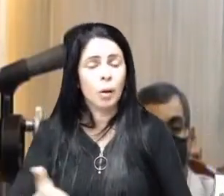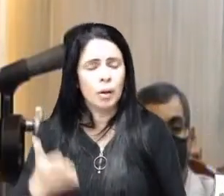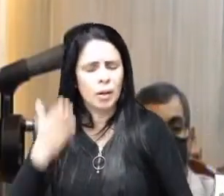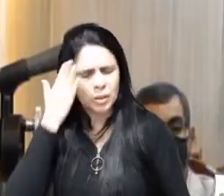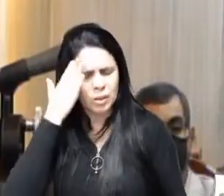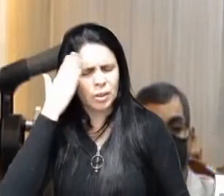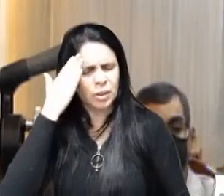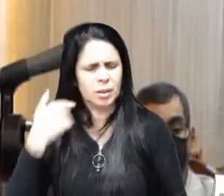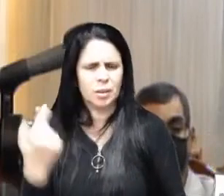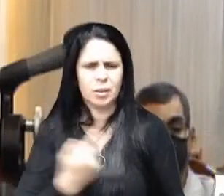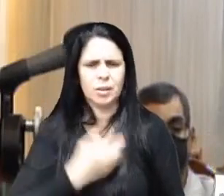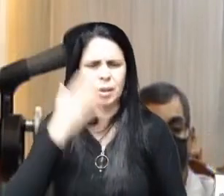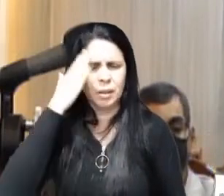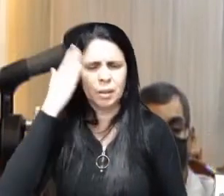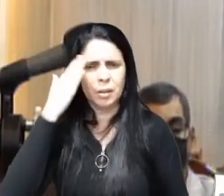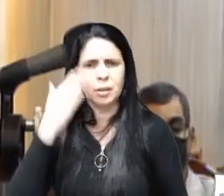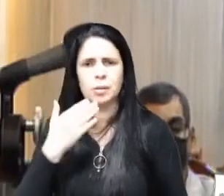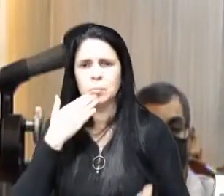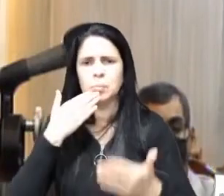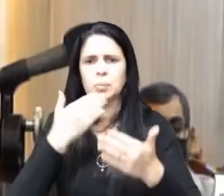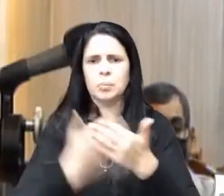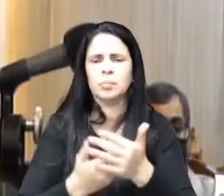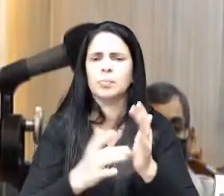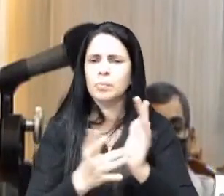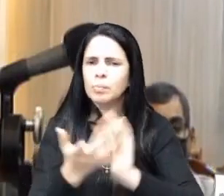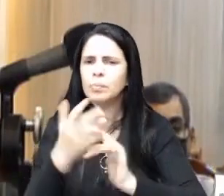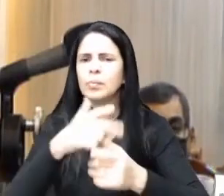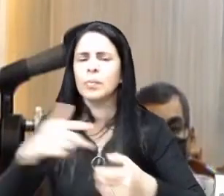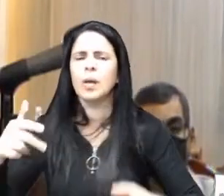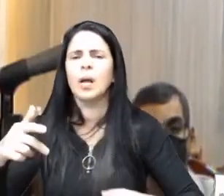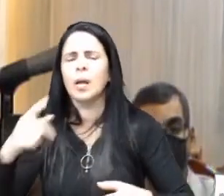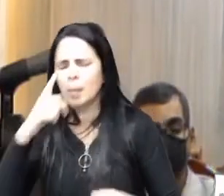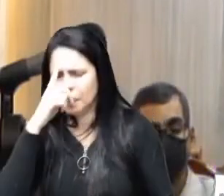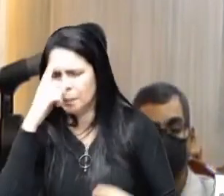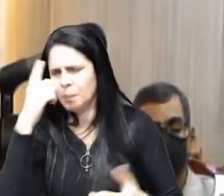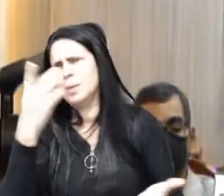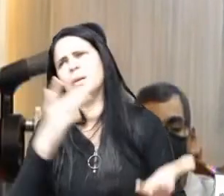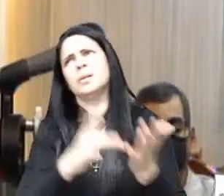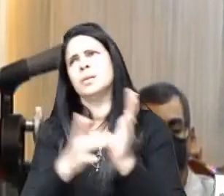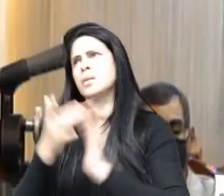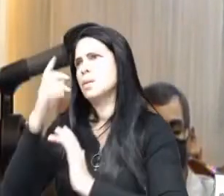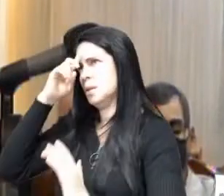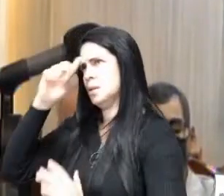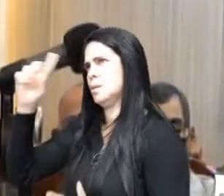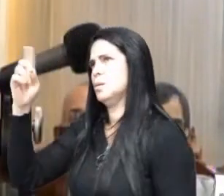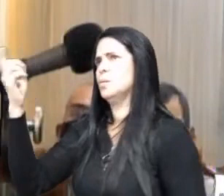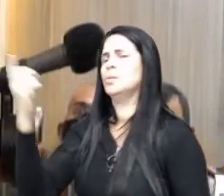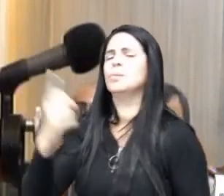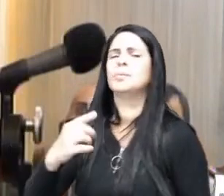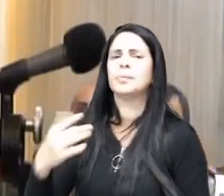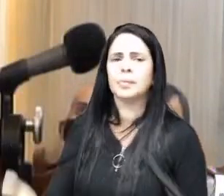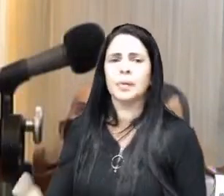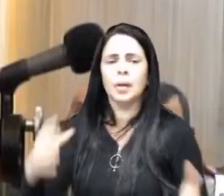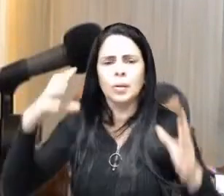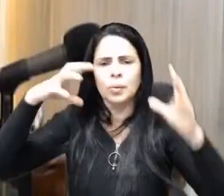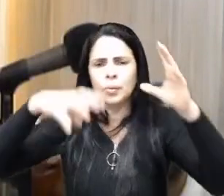Senhor. Agora, manda aquela chuvinha ser outra.